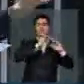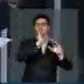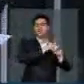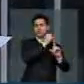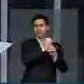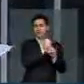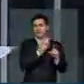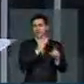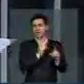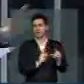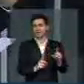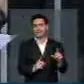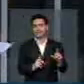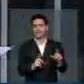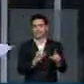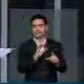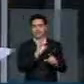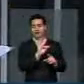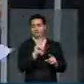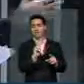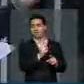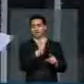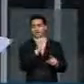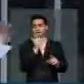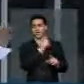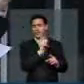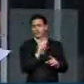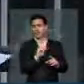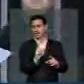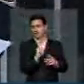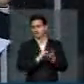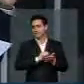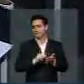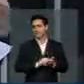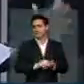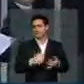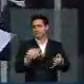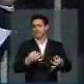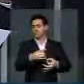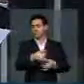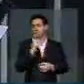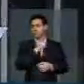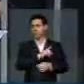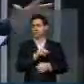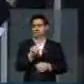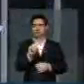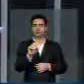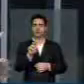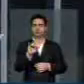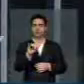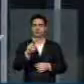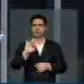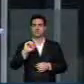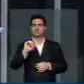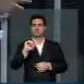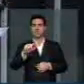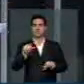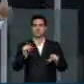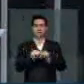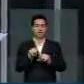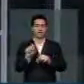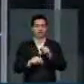fazer inveja até Fernando Henrique Cardoso que não conseguiria traduzir o que Dorival Caim traduziu Na Sua História